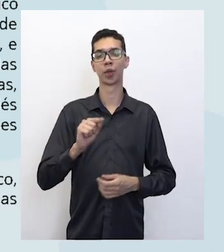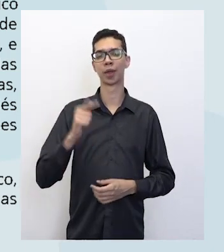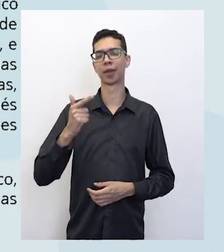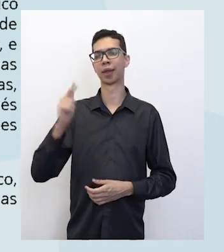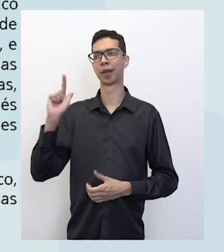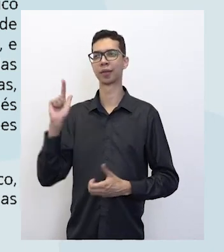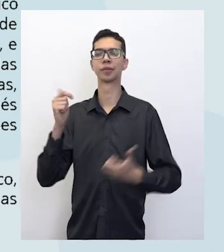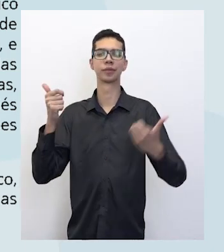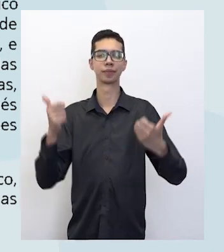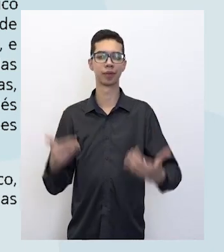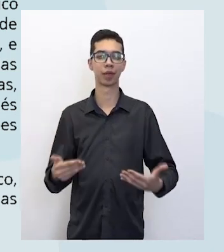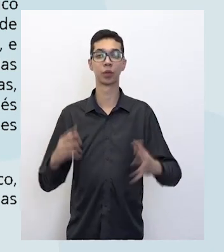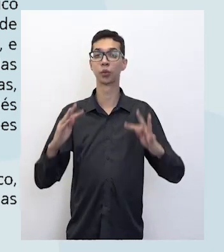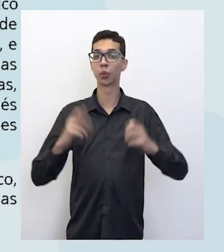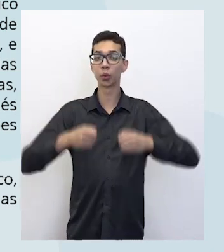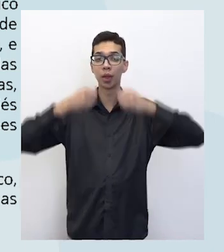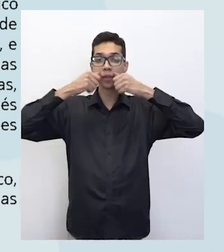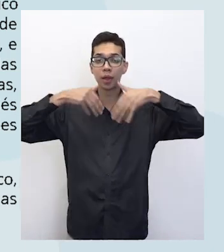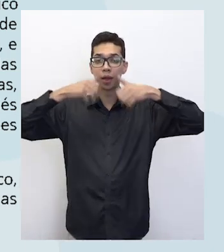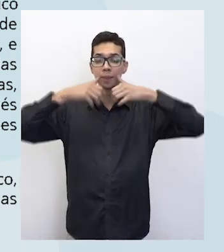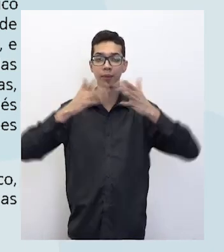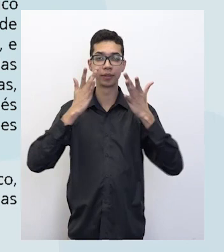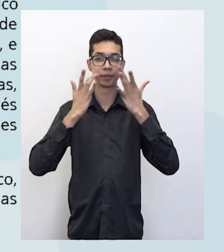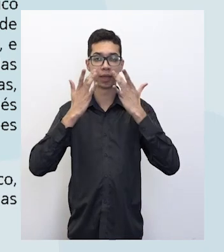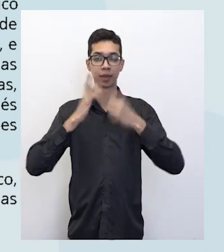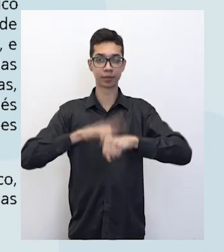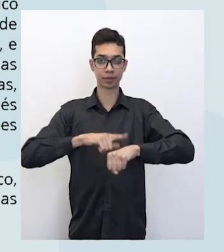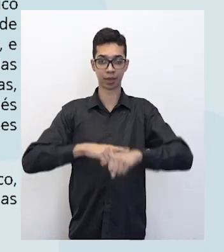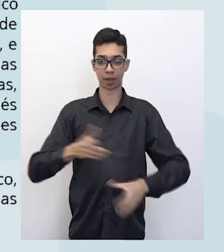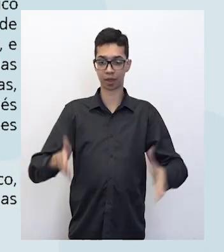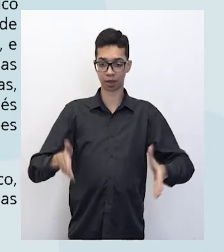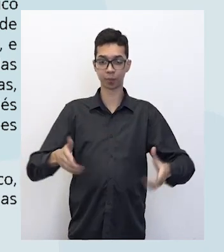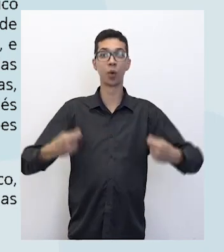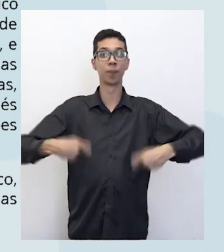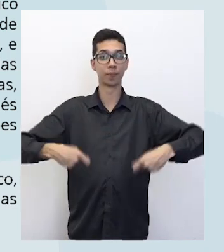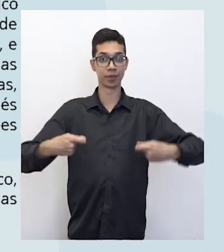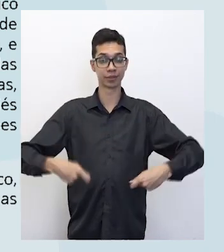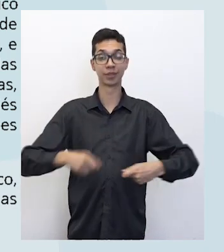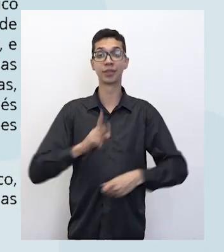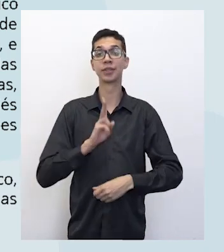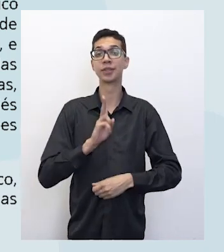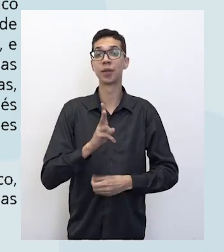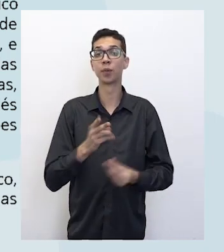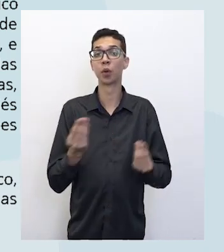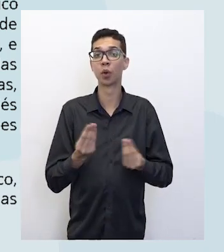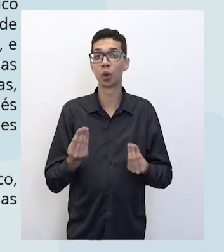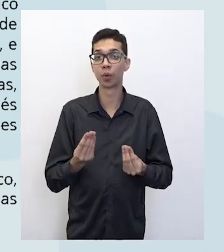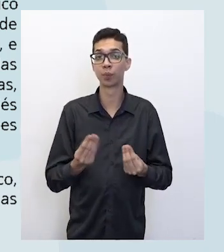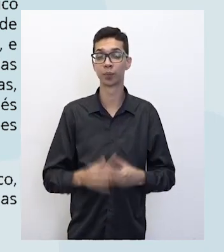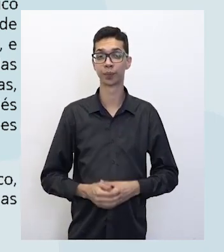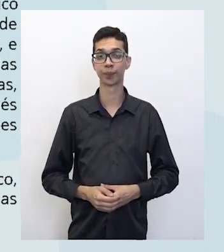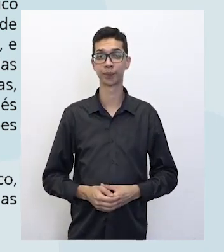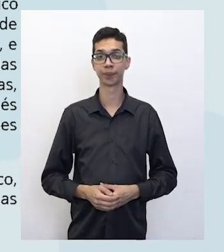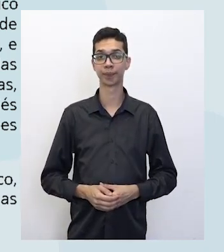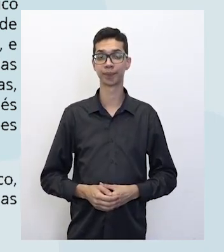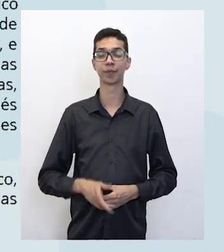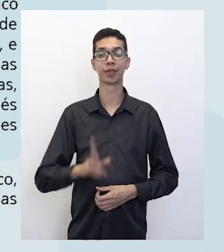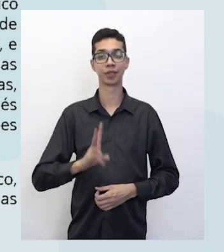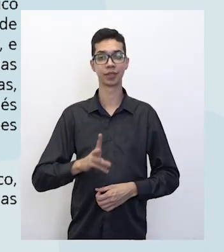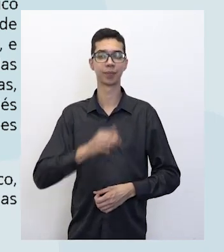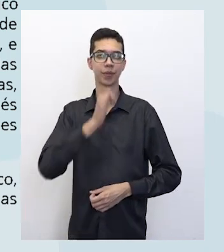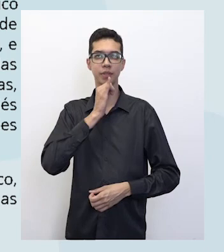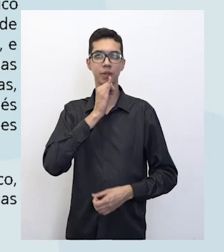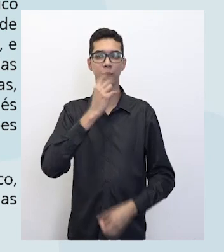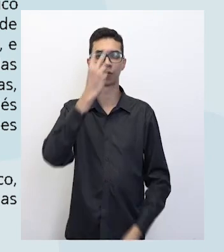o decorrer da ação dramática da peça deveria ocorrer sempre no mesmo espaço de tempo, ou seja, no espaço de tempo de